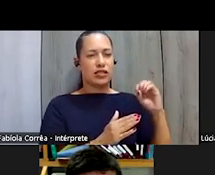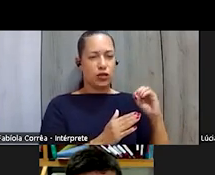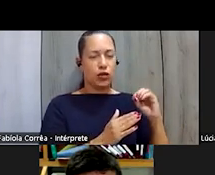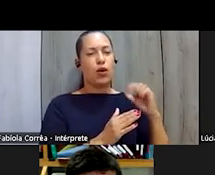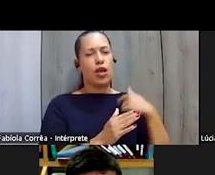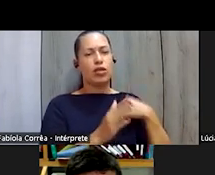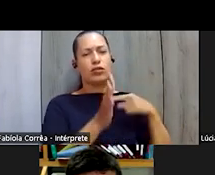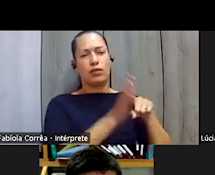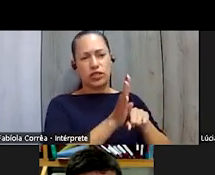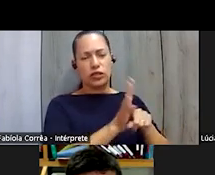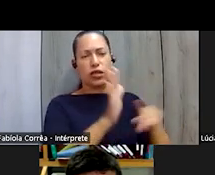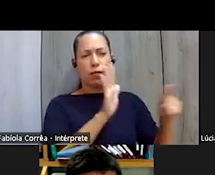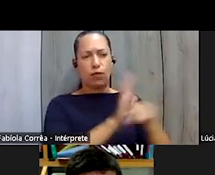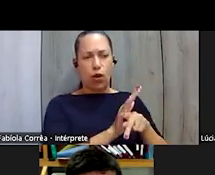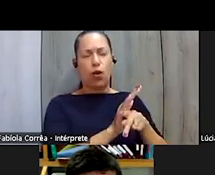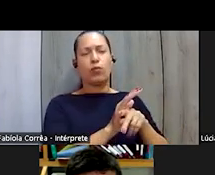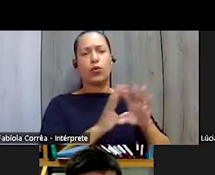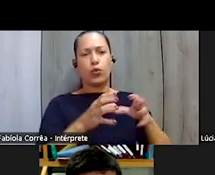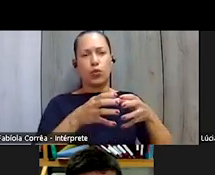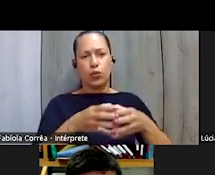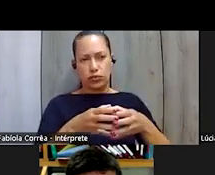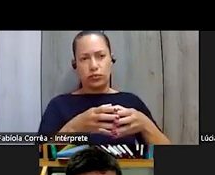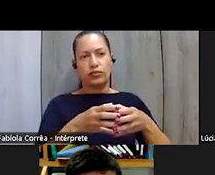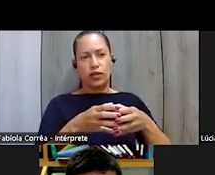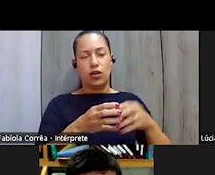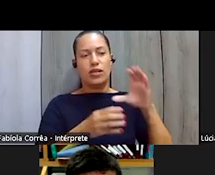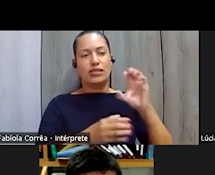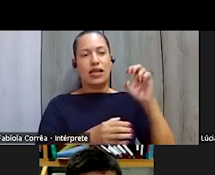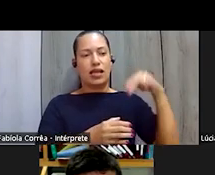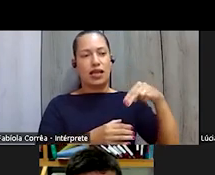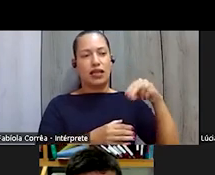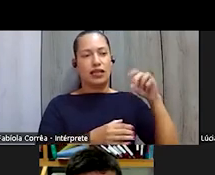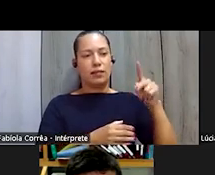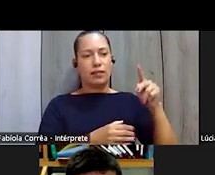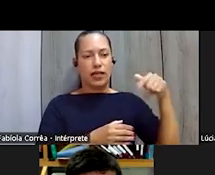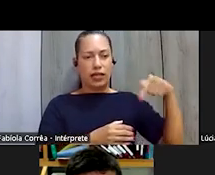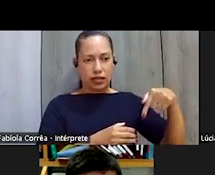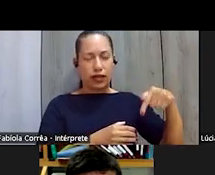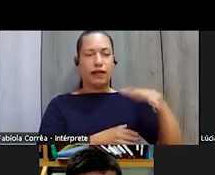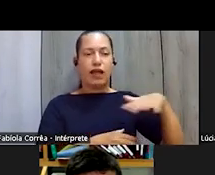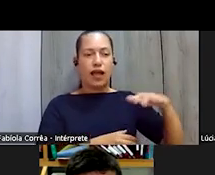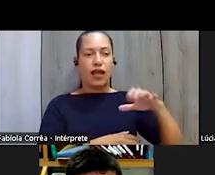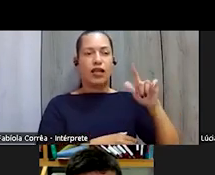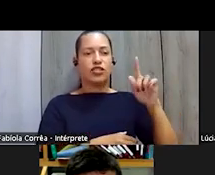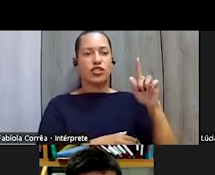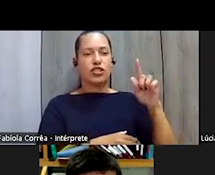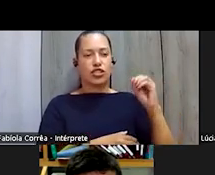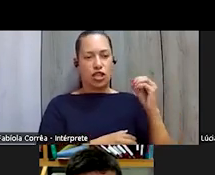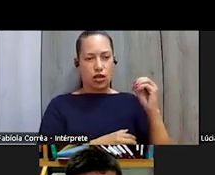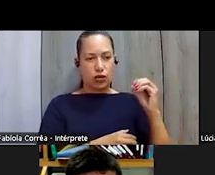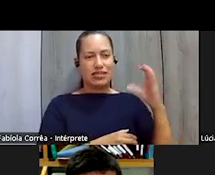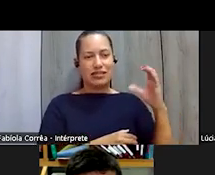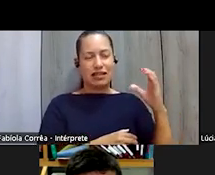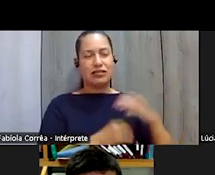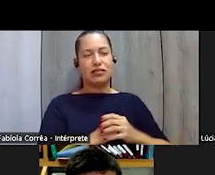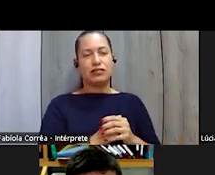sou membro do conselho do CNPq na área de geociências e tenho também a